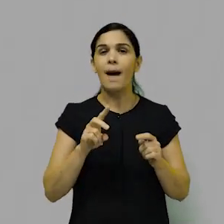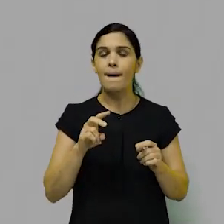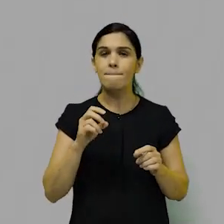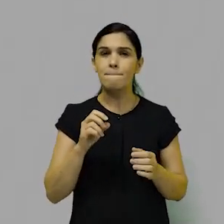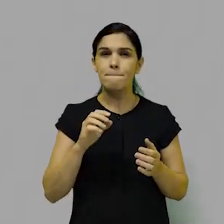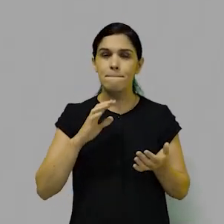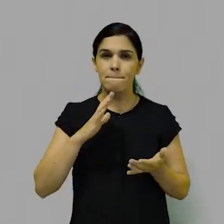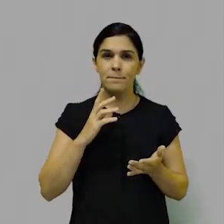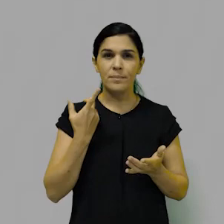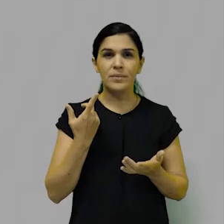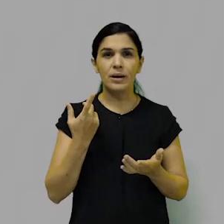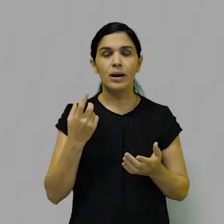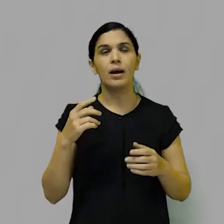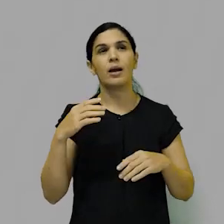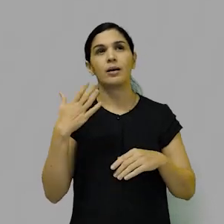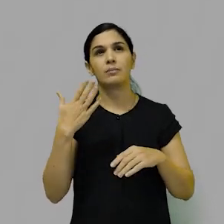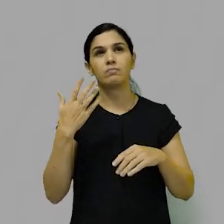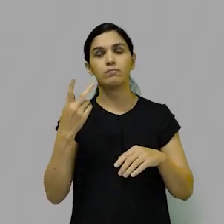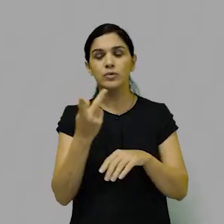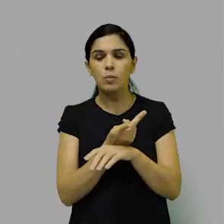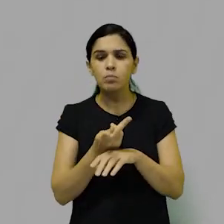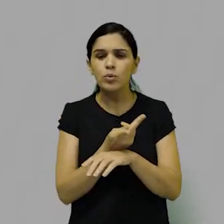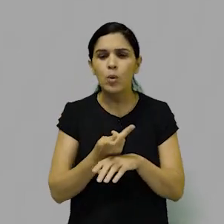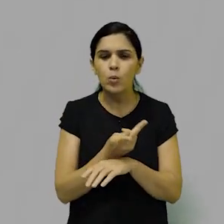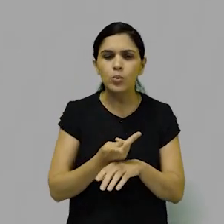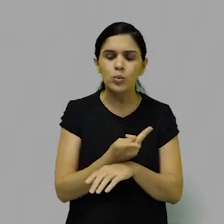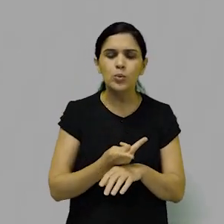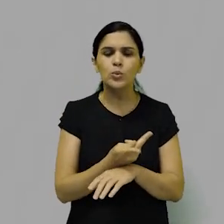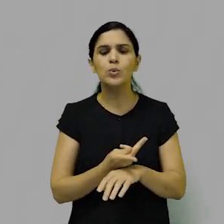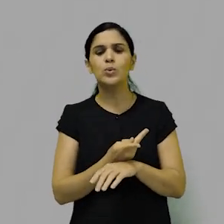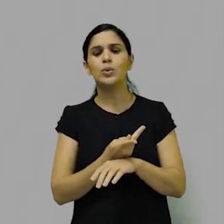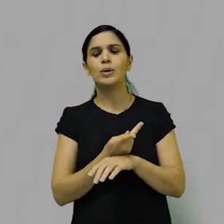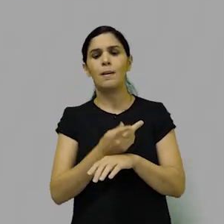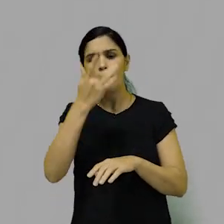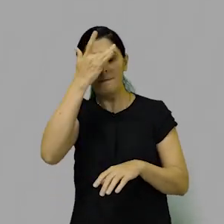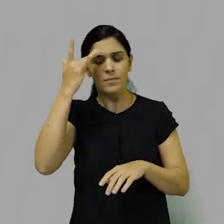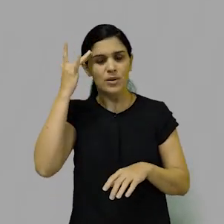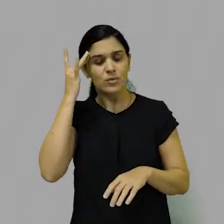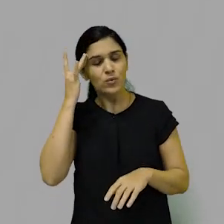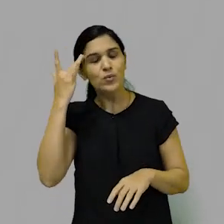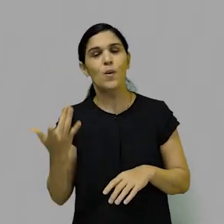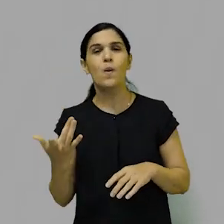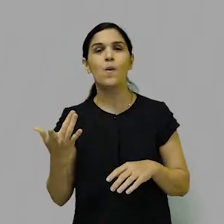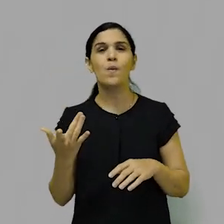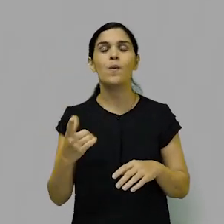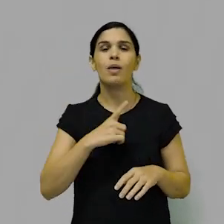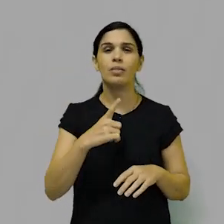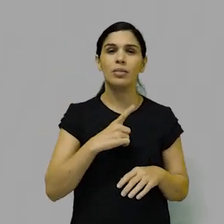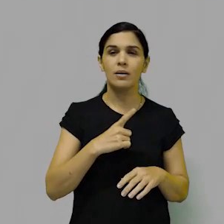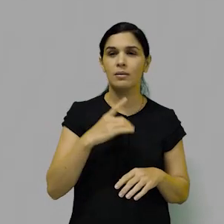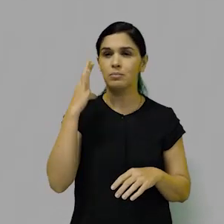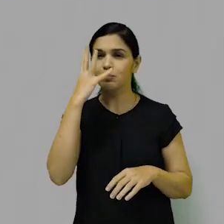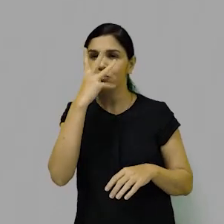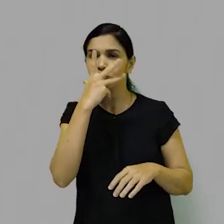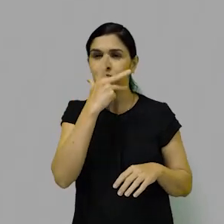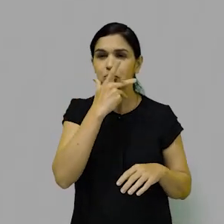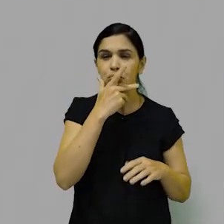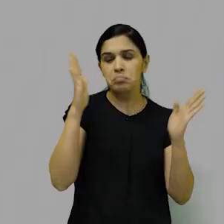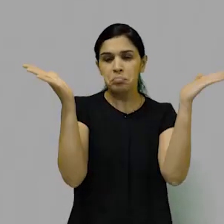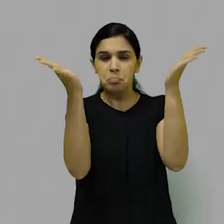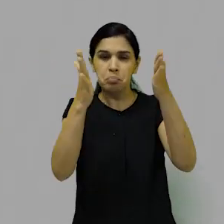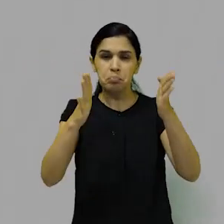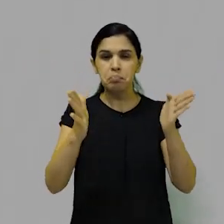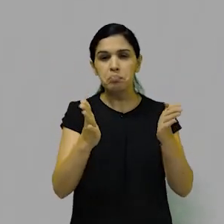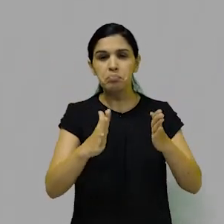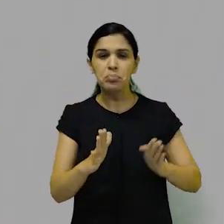a busca por um padrão de beleza faz com que os indivíduos acabem por ter alguns distúrbios alimentares. Hoje nós